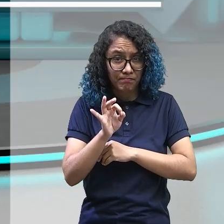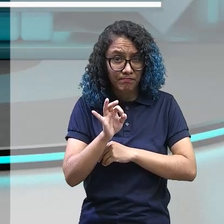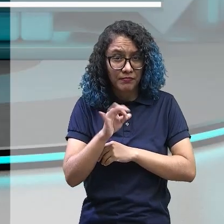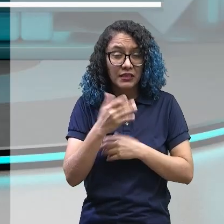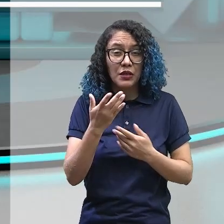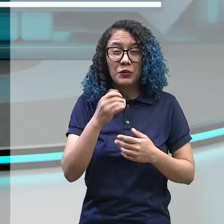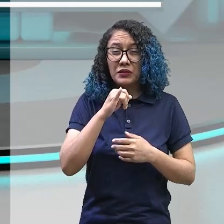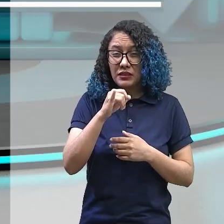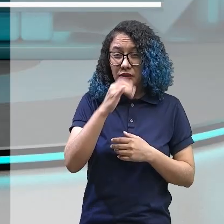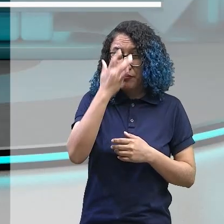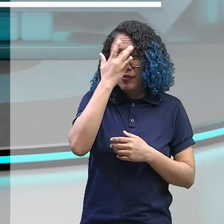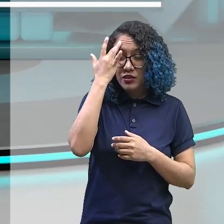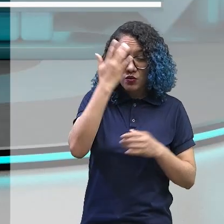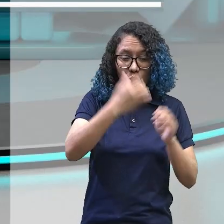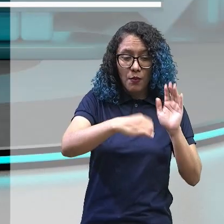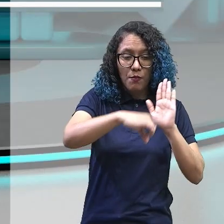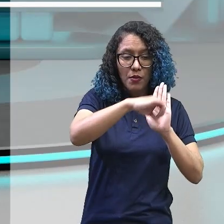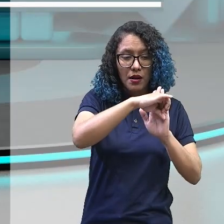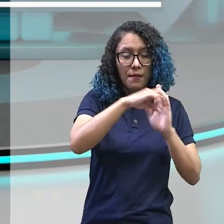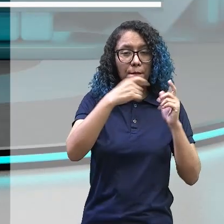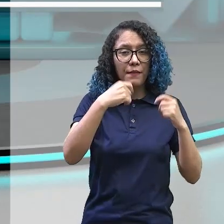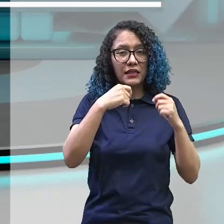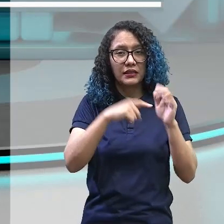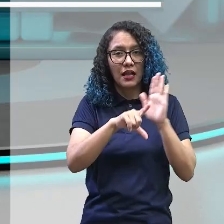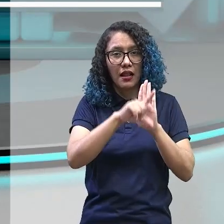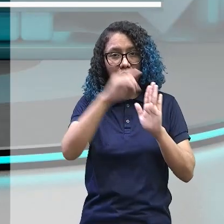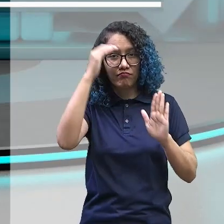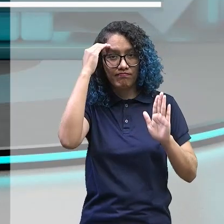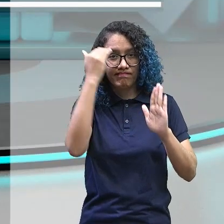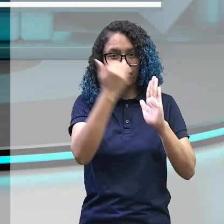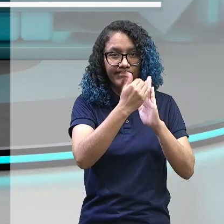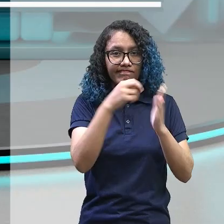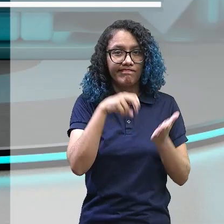comete um crime vai ser enquadrado em uma determinada lei.